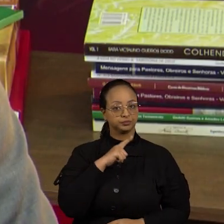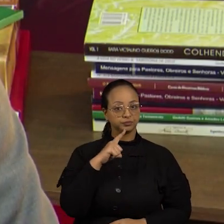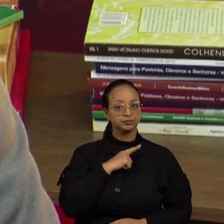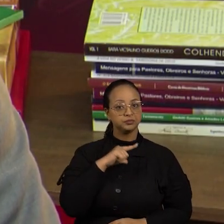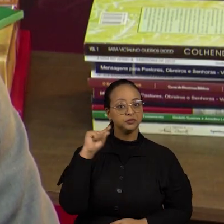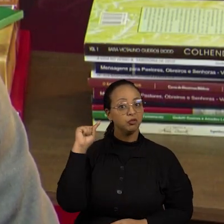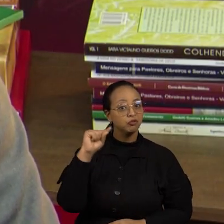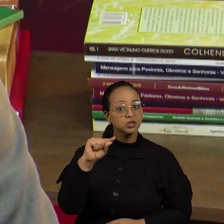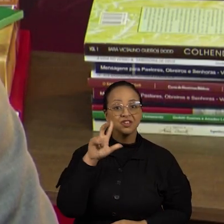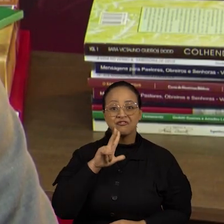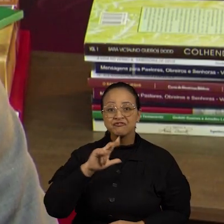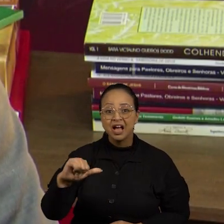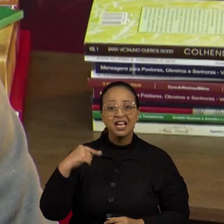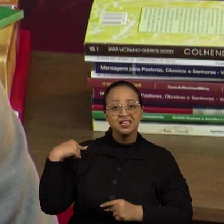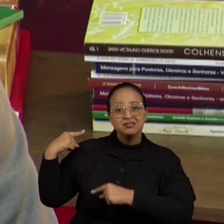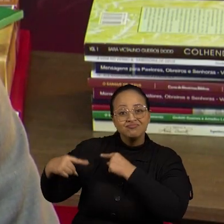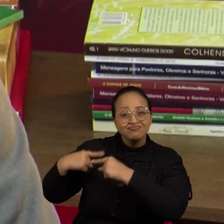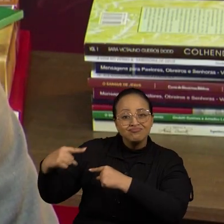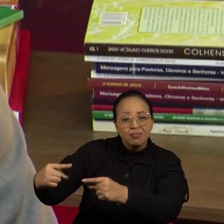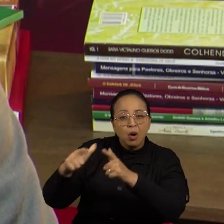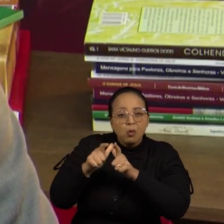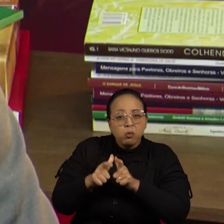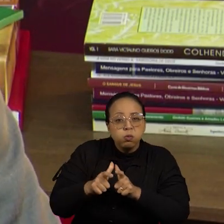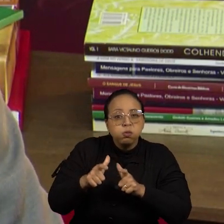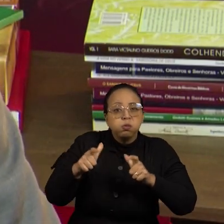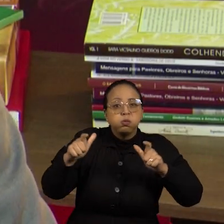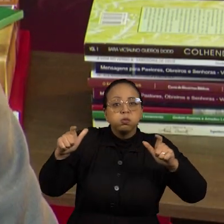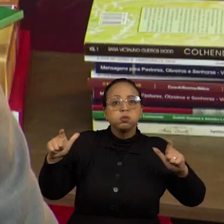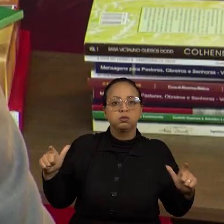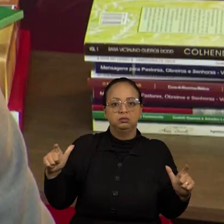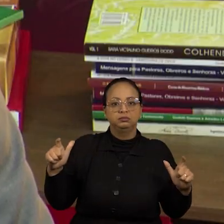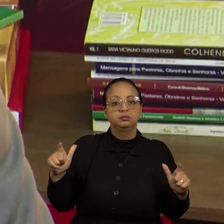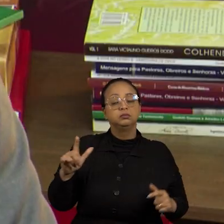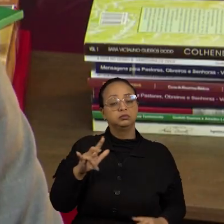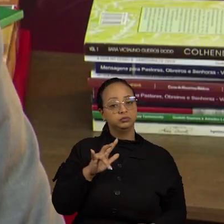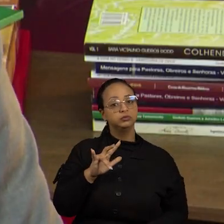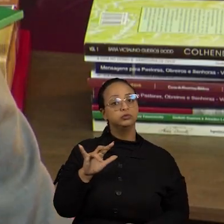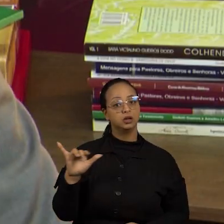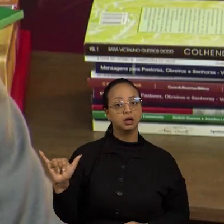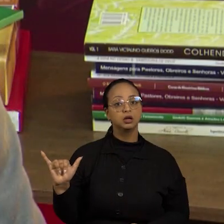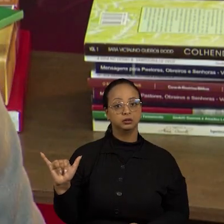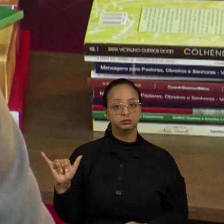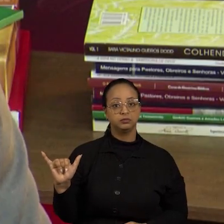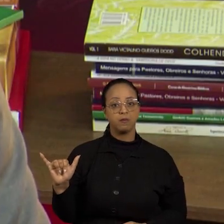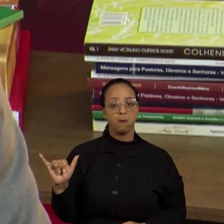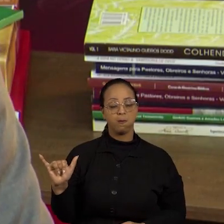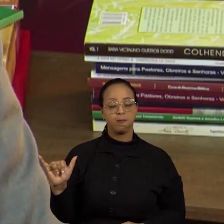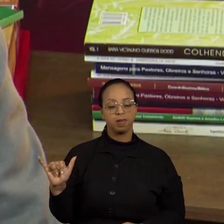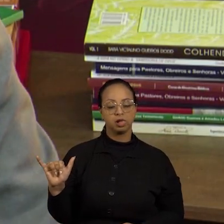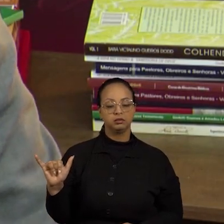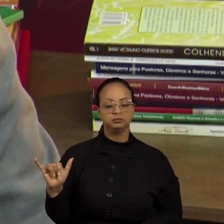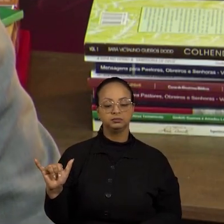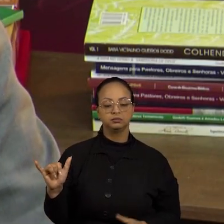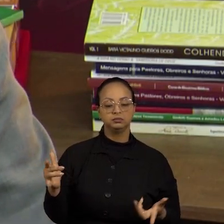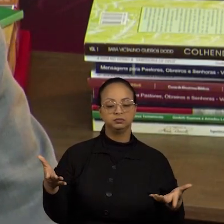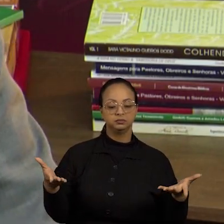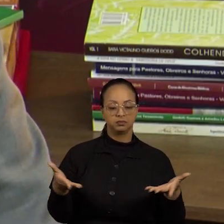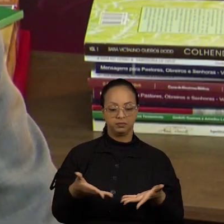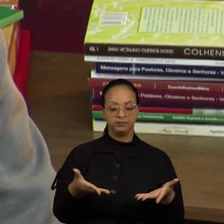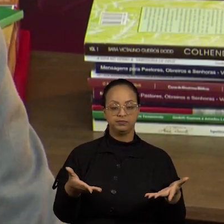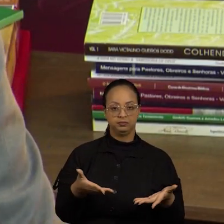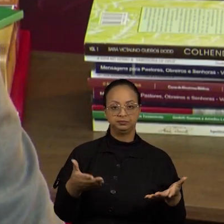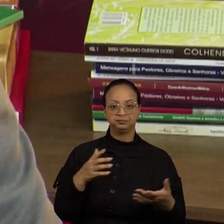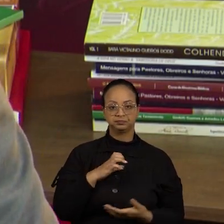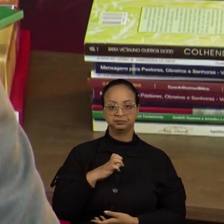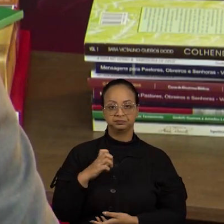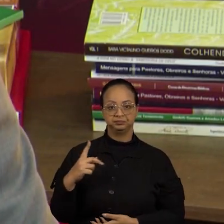grande nação. Mas Glória passando, Roberto, o próximo altar, né? E vai ser o último, nós vamos falar aqui hoje no nosso episódio,